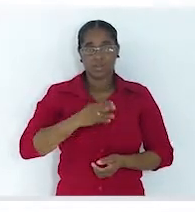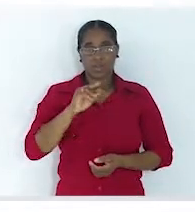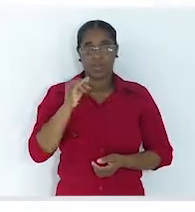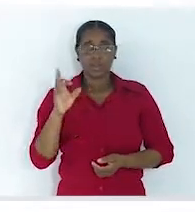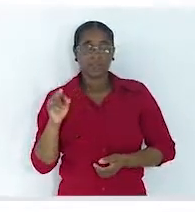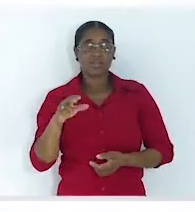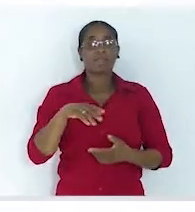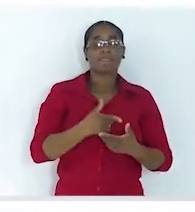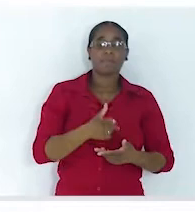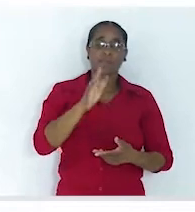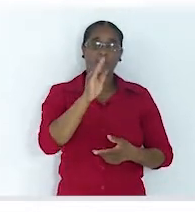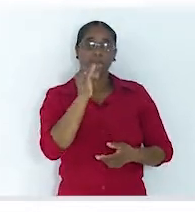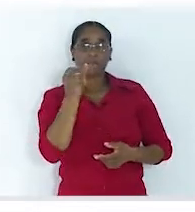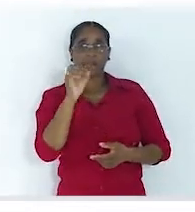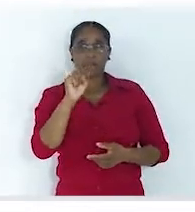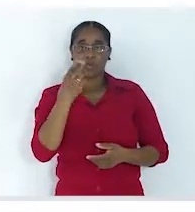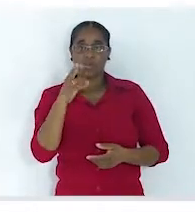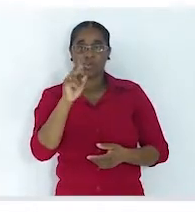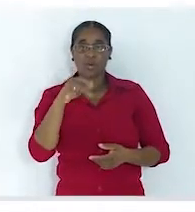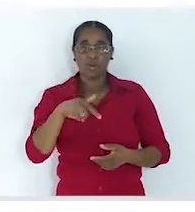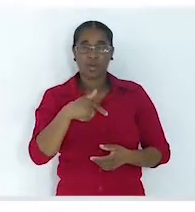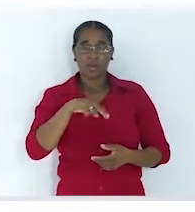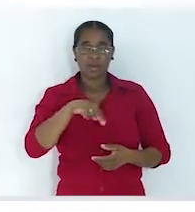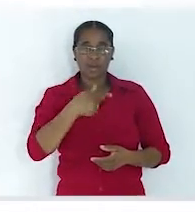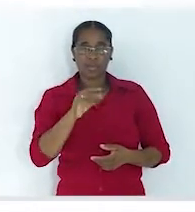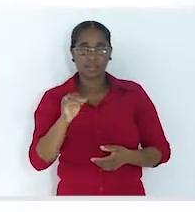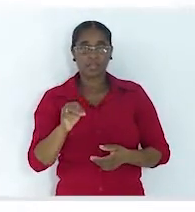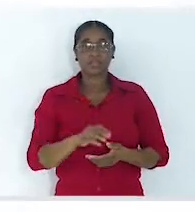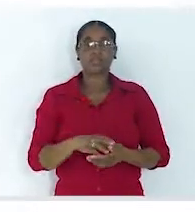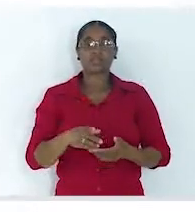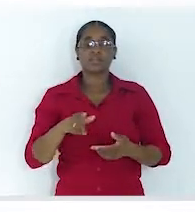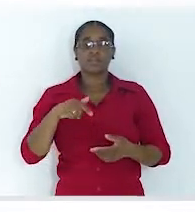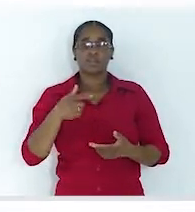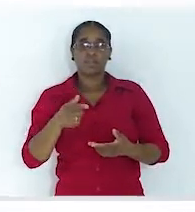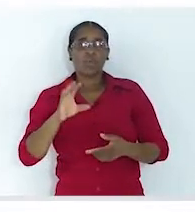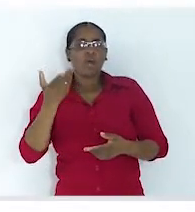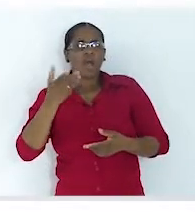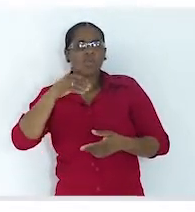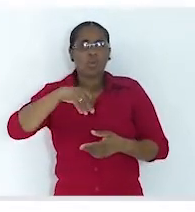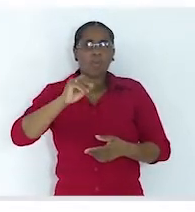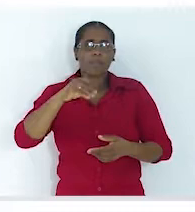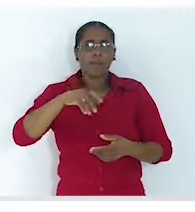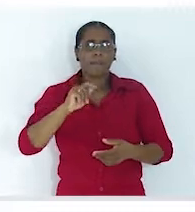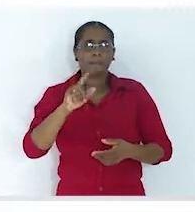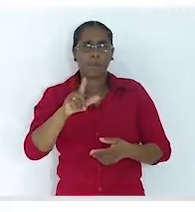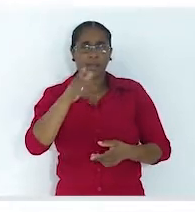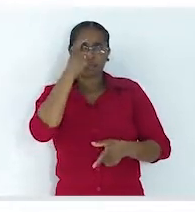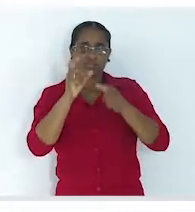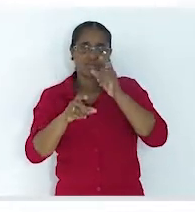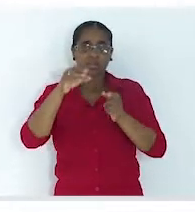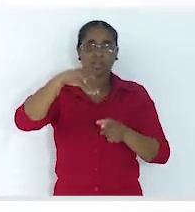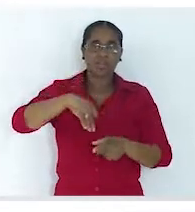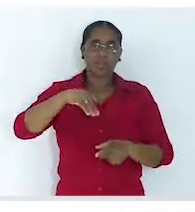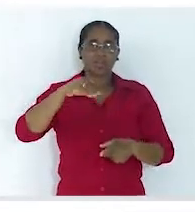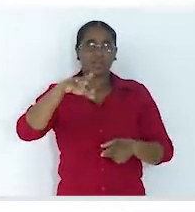mencionadas. Quanto ao papel, a personagem protagonista é aquela que dá